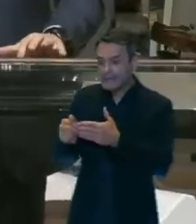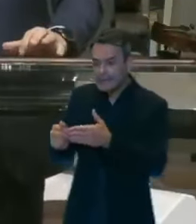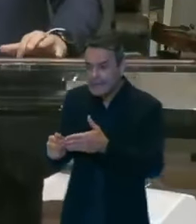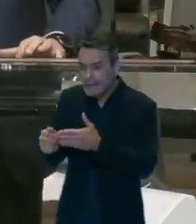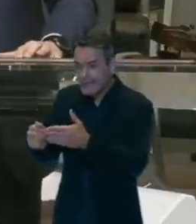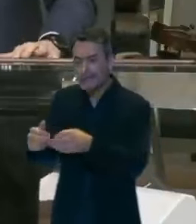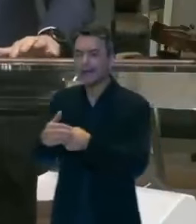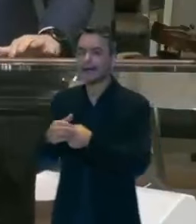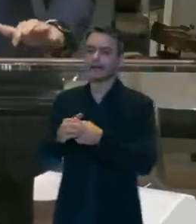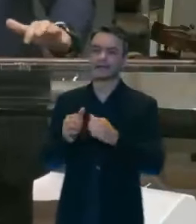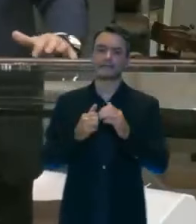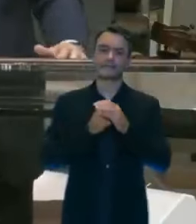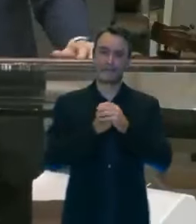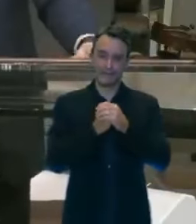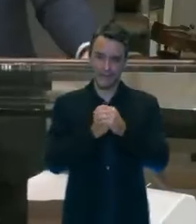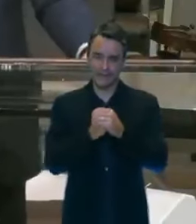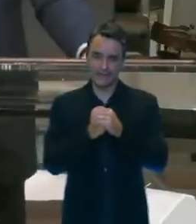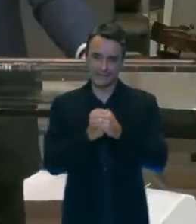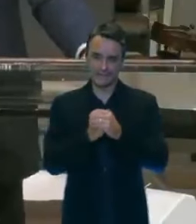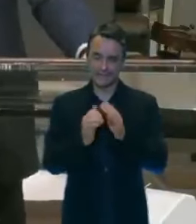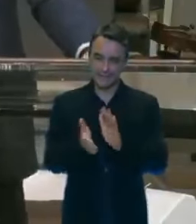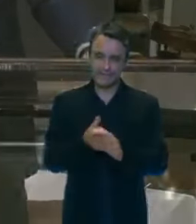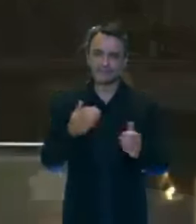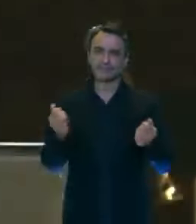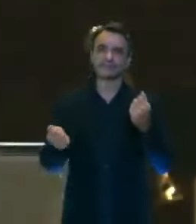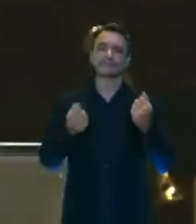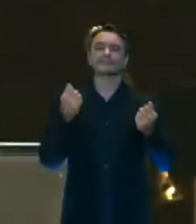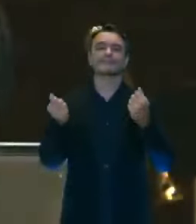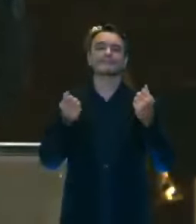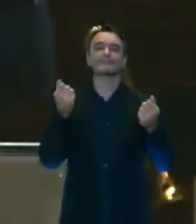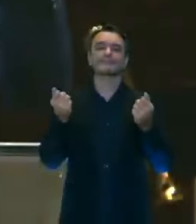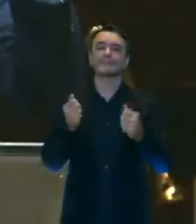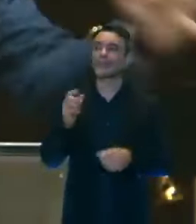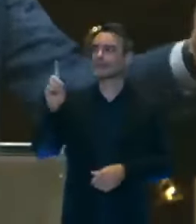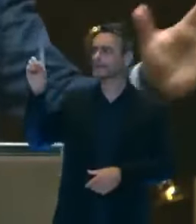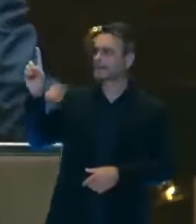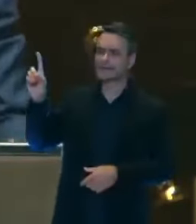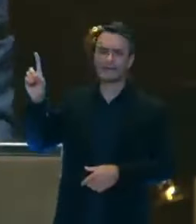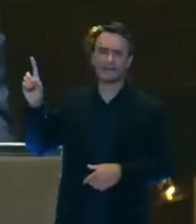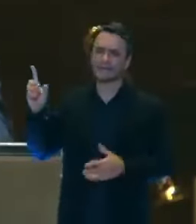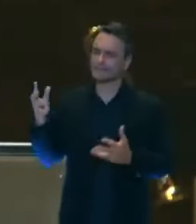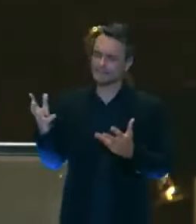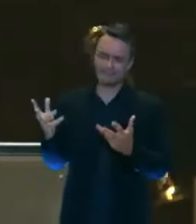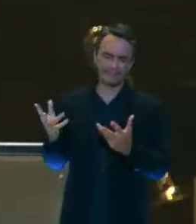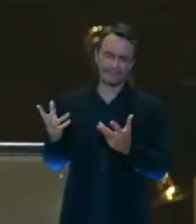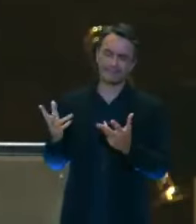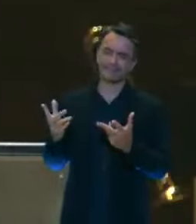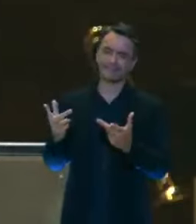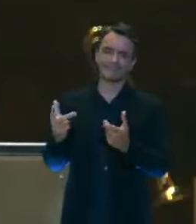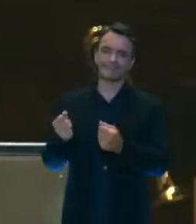mansamente. Amém. Aleluia. Deus é tremendo.